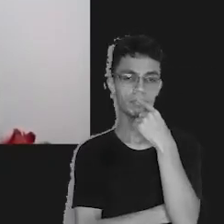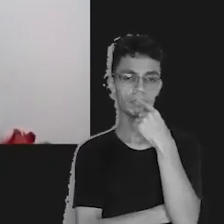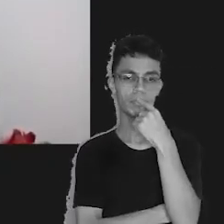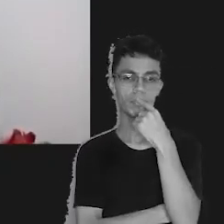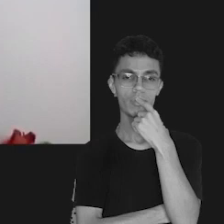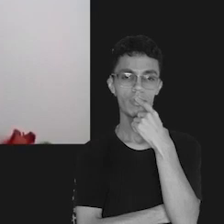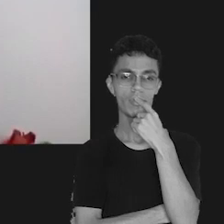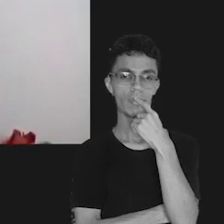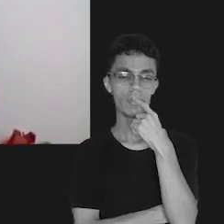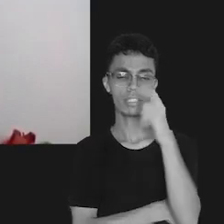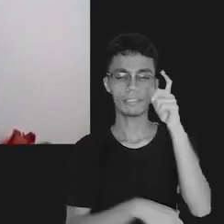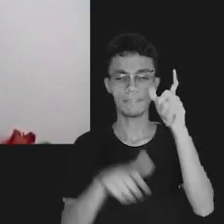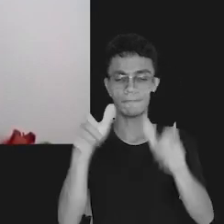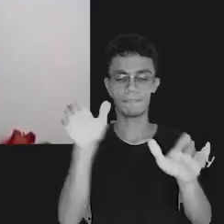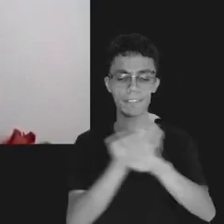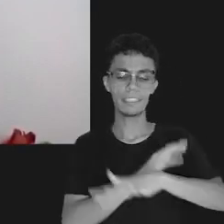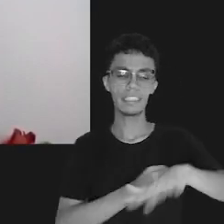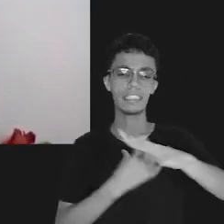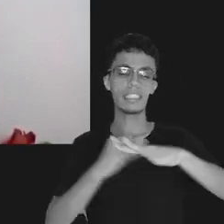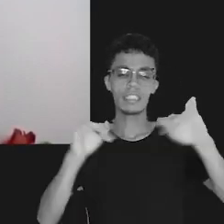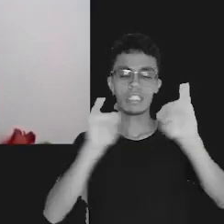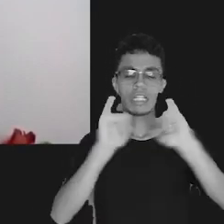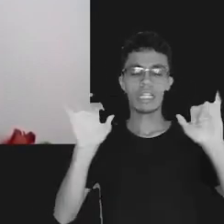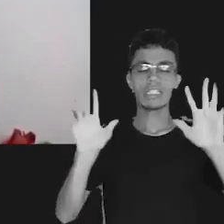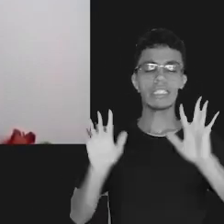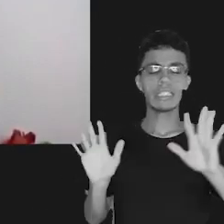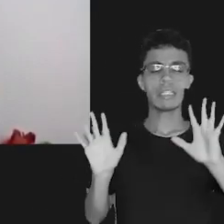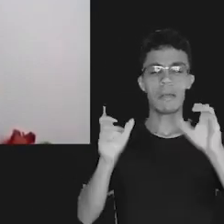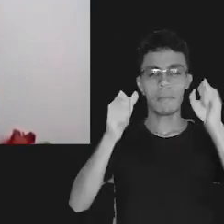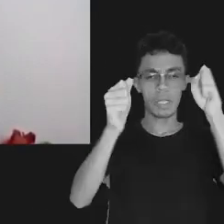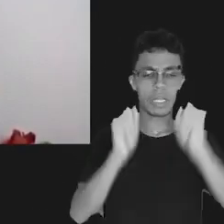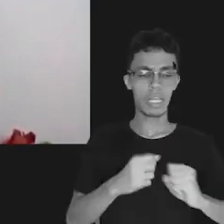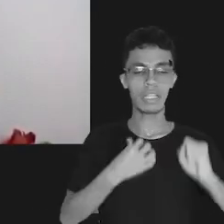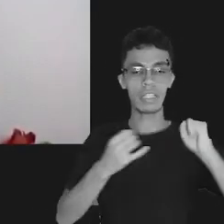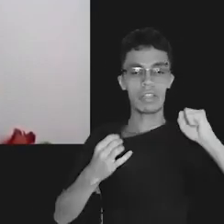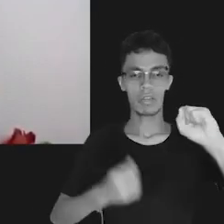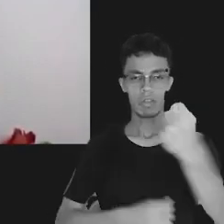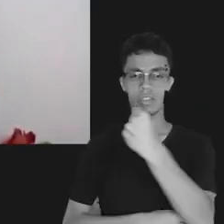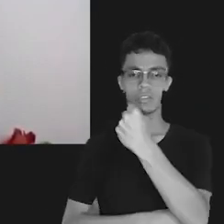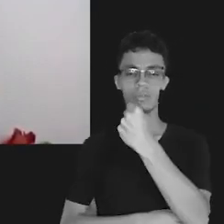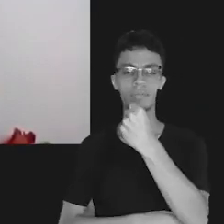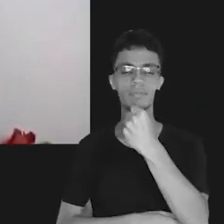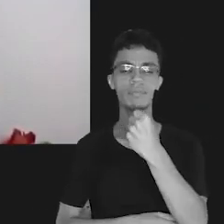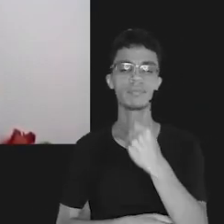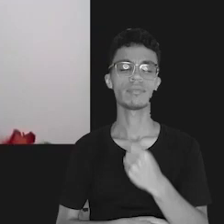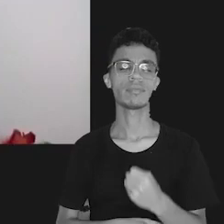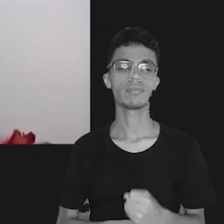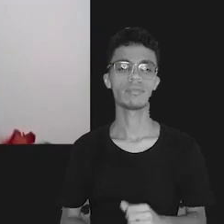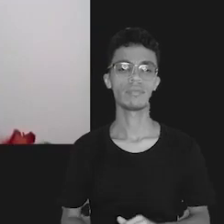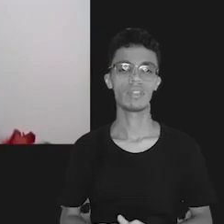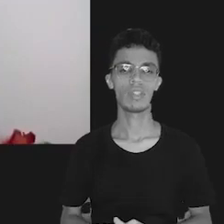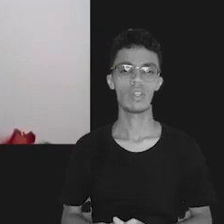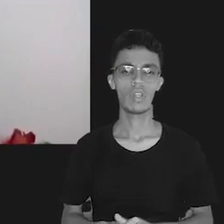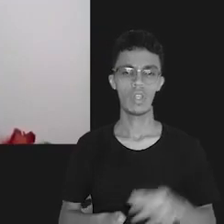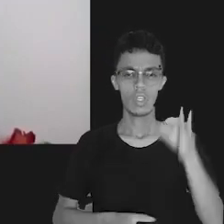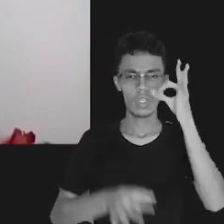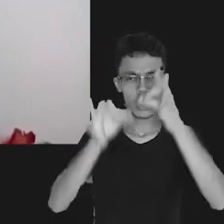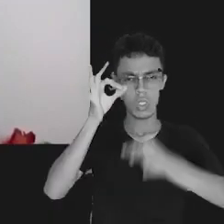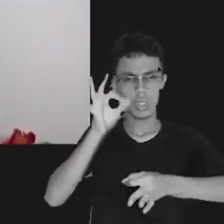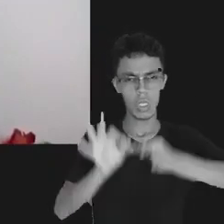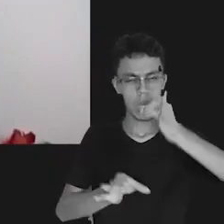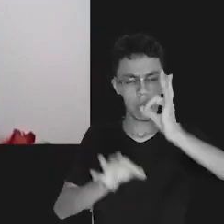que aqueles que se dizem detentores do poder para não apenas julgar,